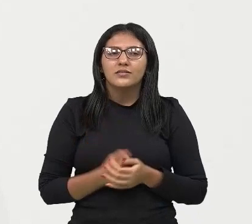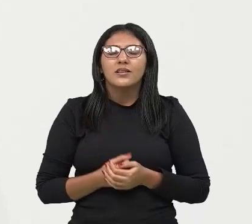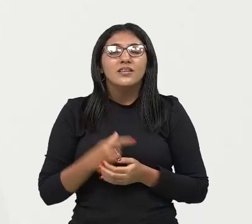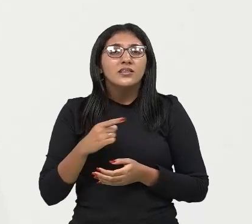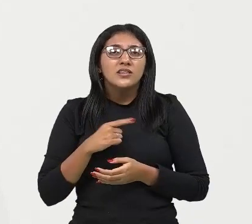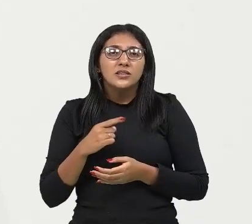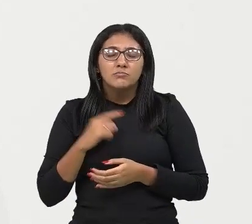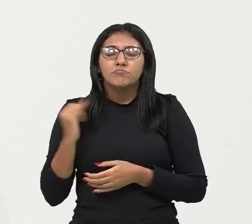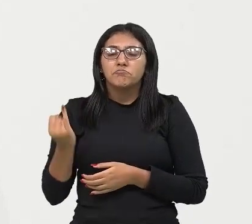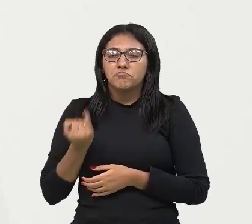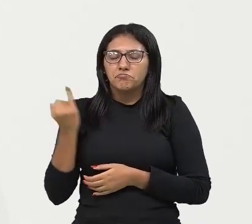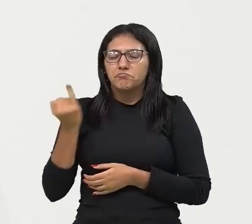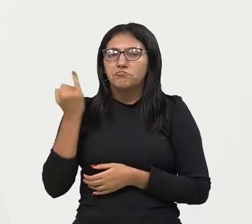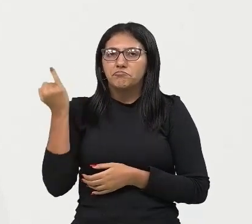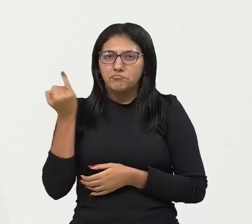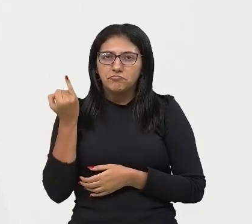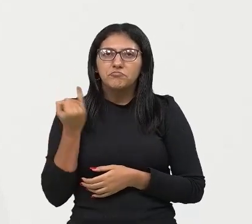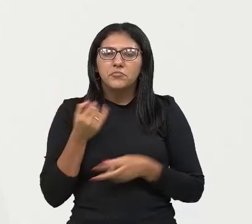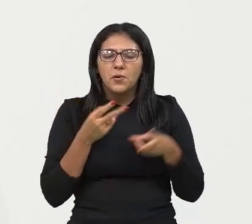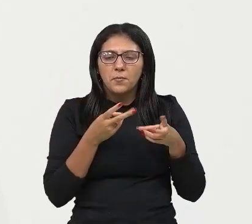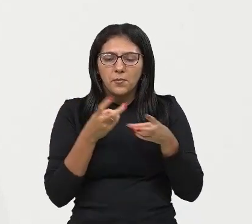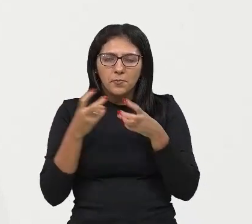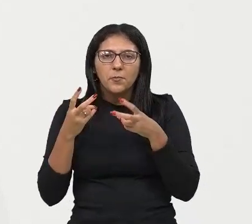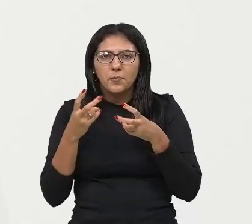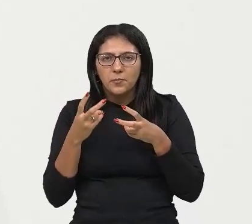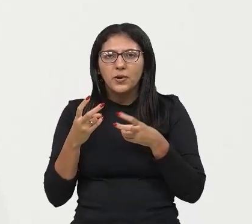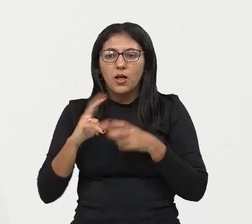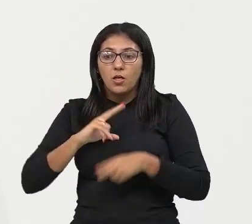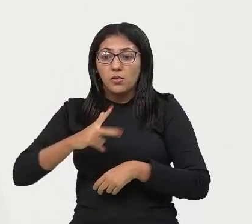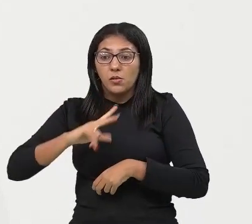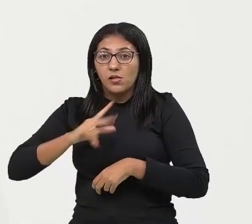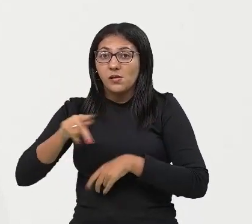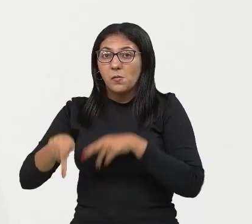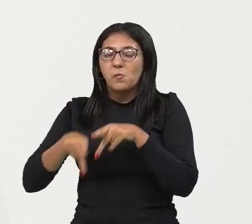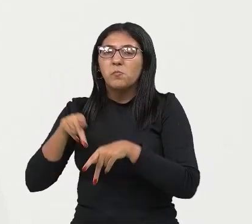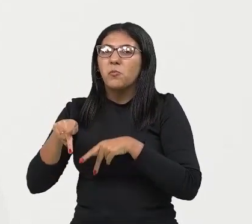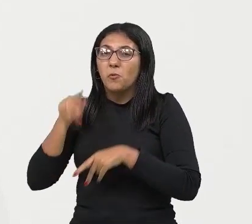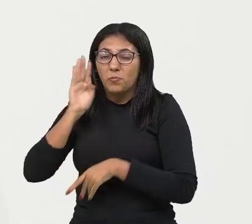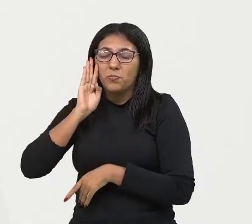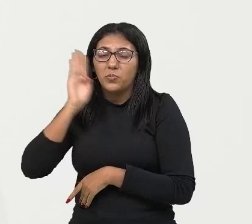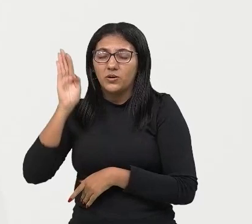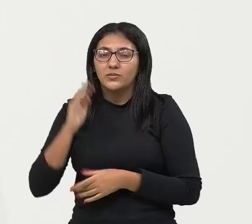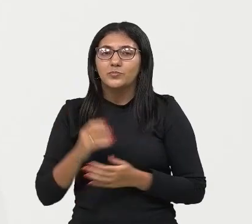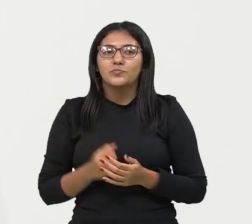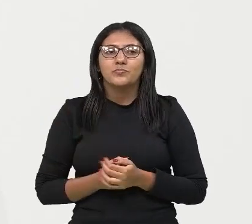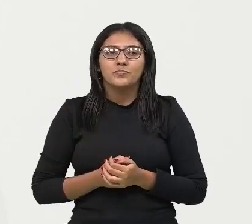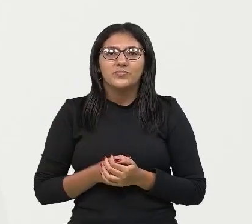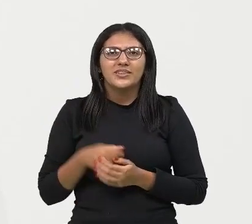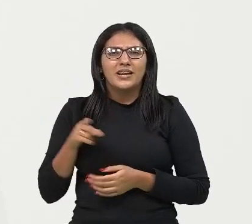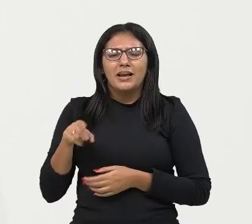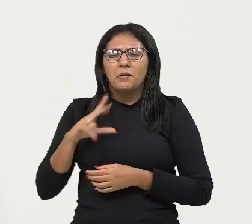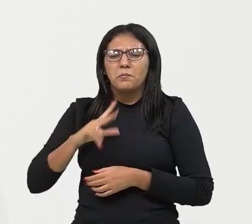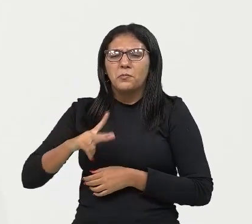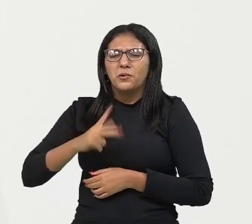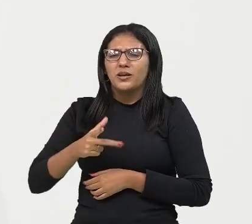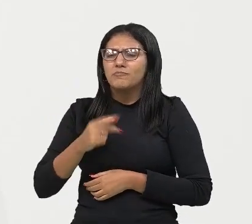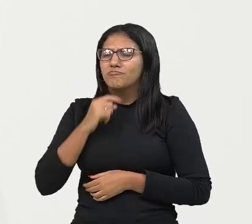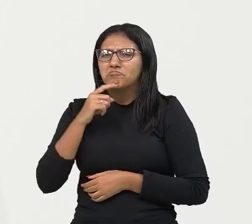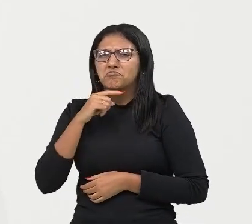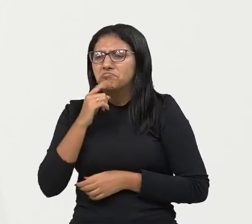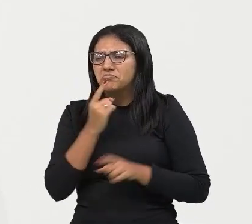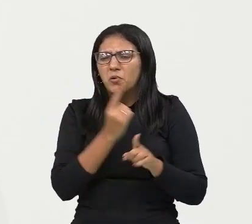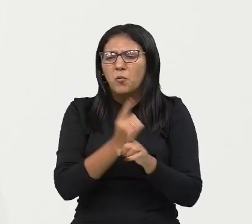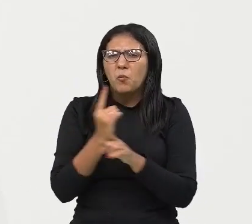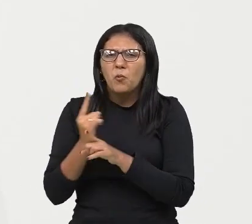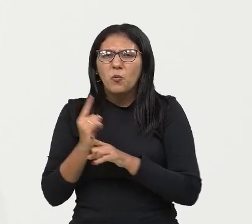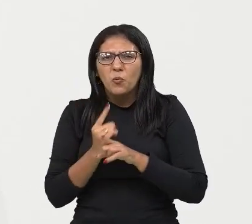muito importante, tá? Para os colonizadores portugueses, principalmente, onde eles não encontraram esses